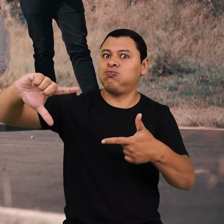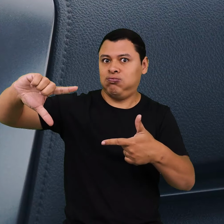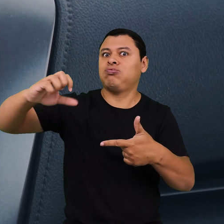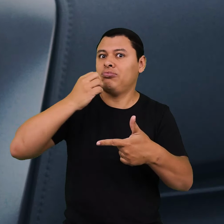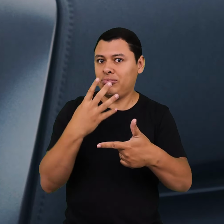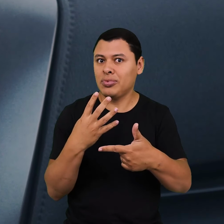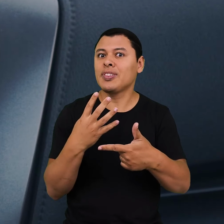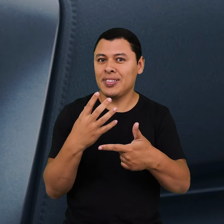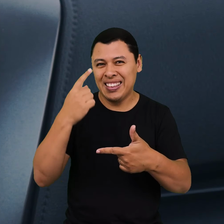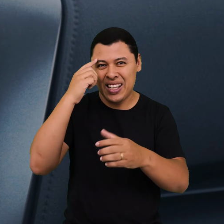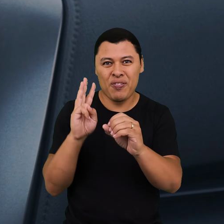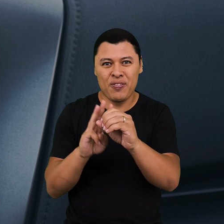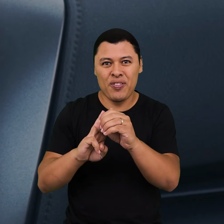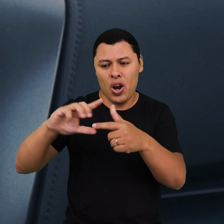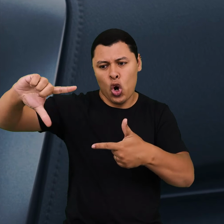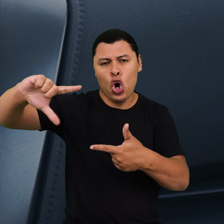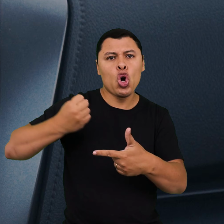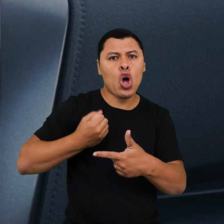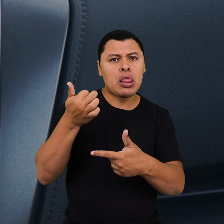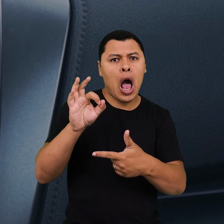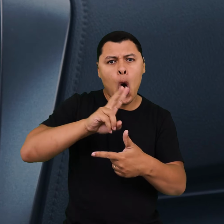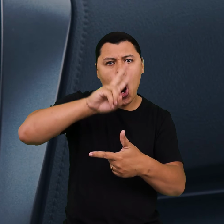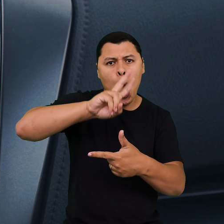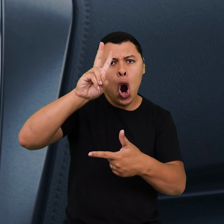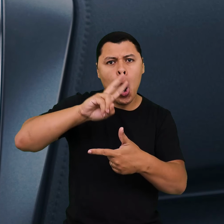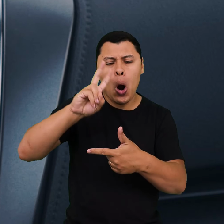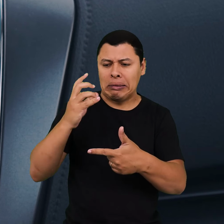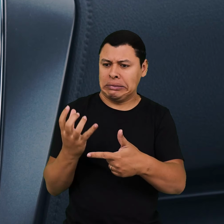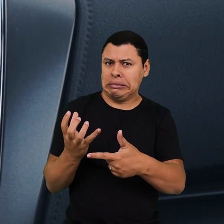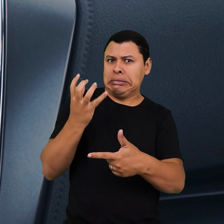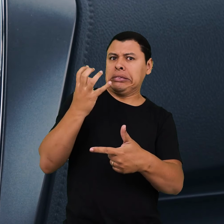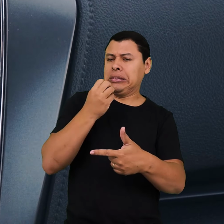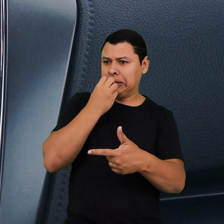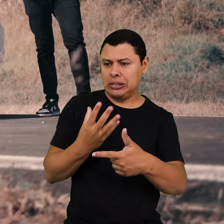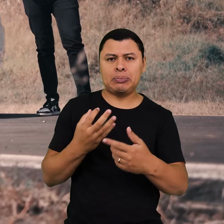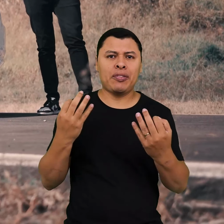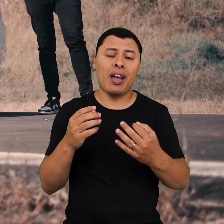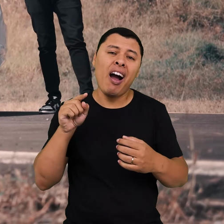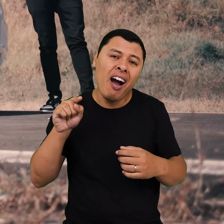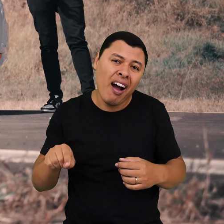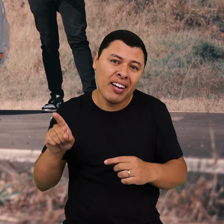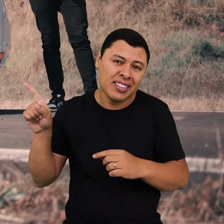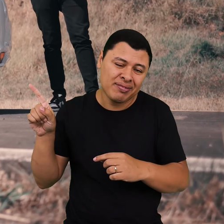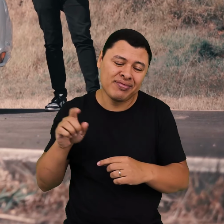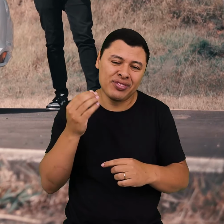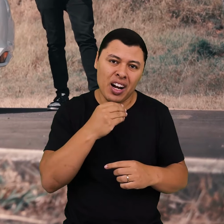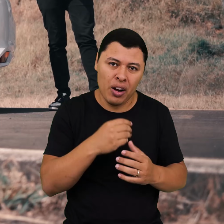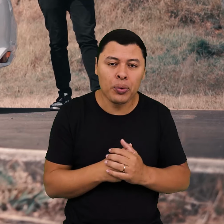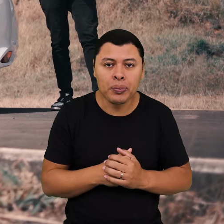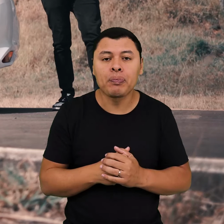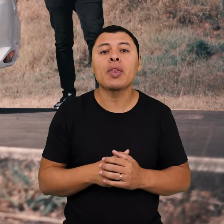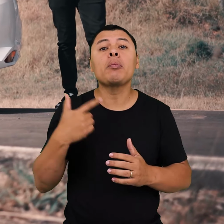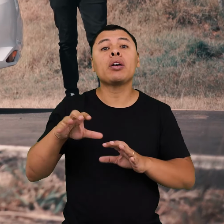aqui. Aquele Vox Play, tela de 10 polegadas, ótima resolução, realmente um sistema sensacional. O 208, ele tem